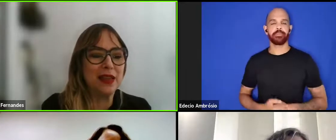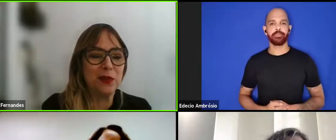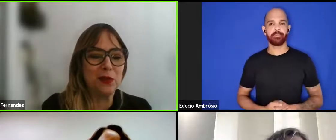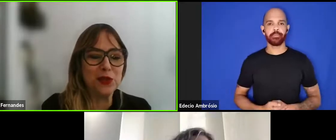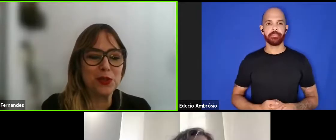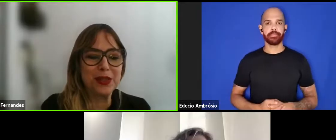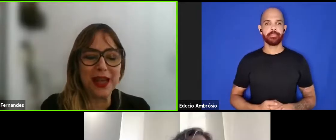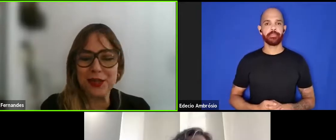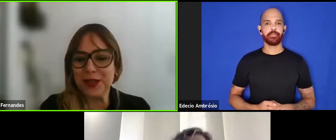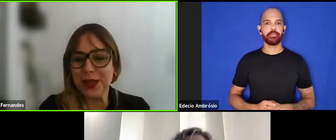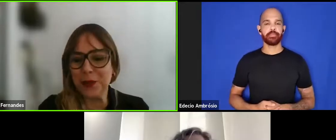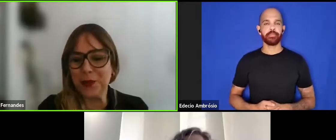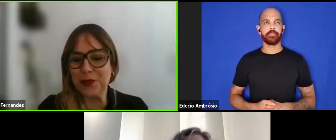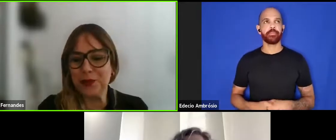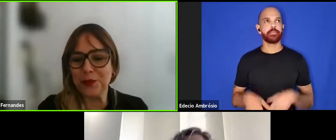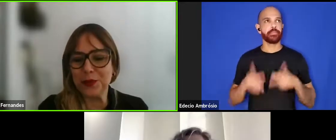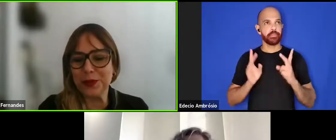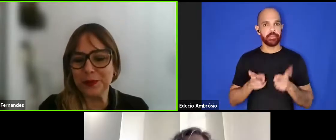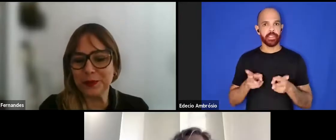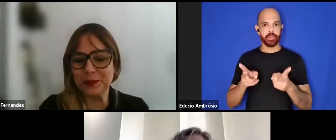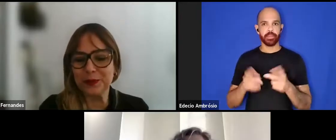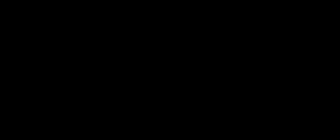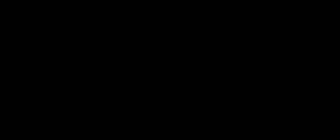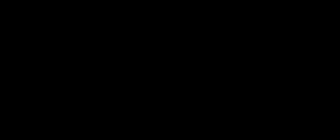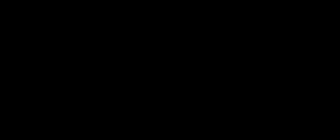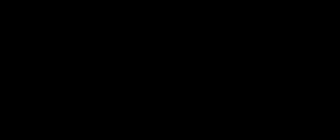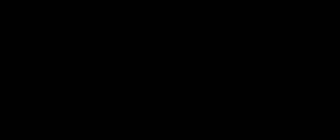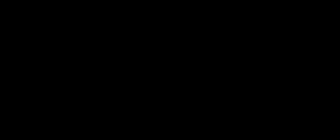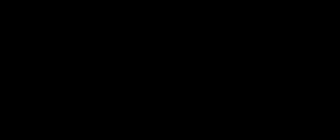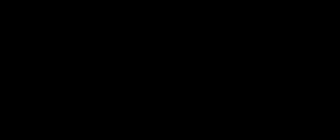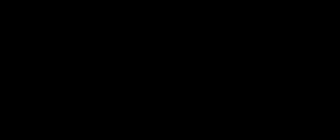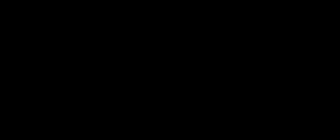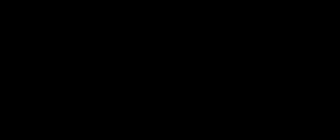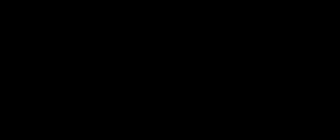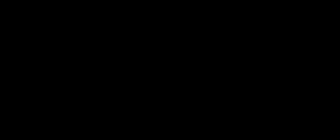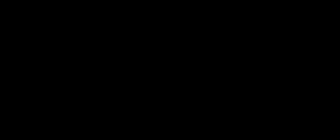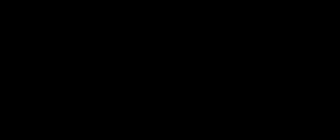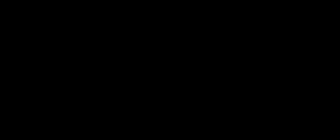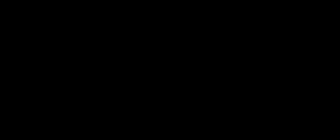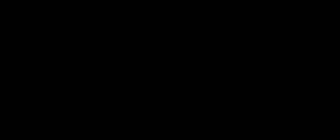Vamos dar continuidade. Léo, por favor.